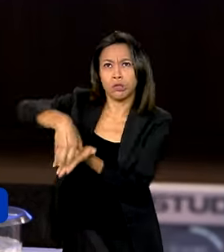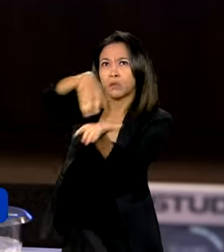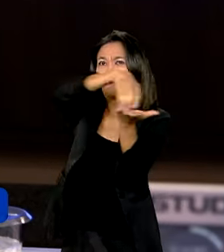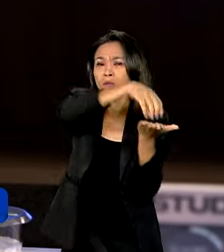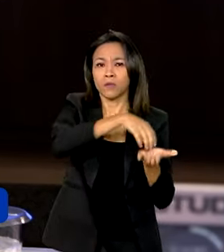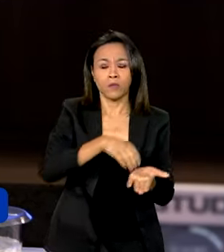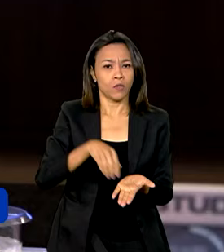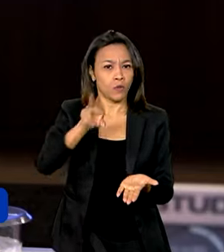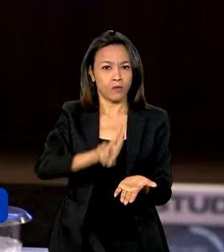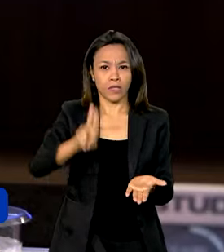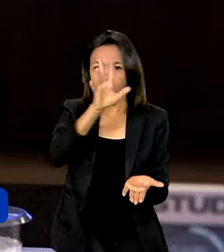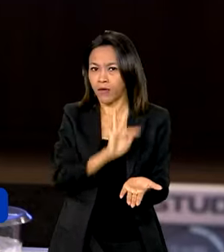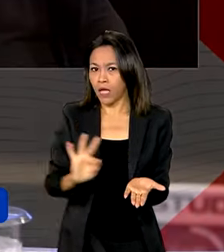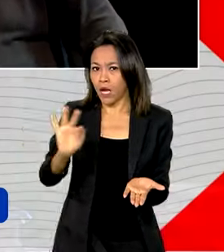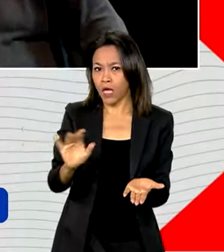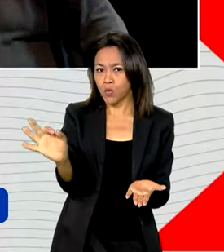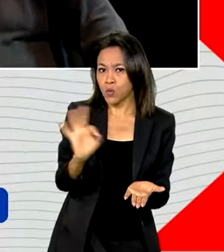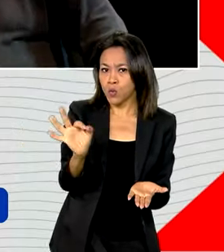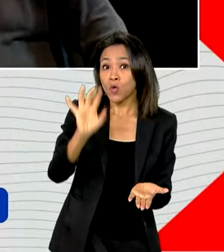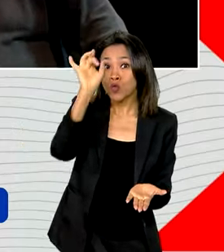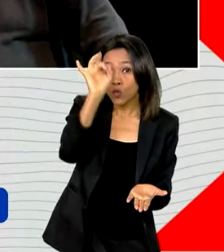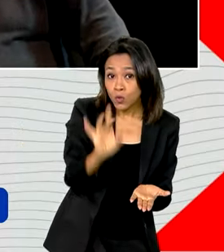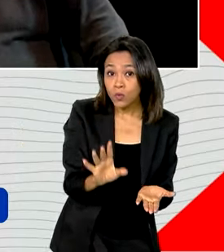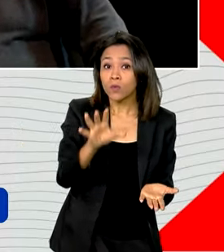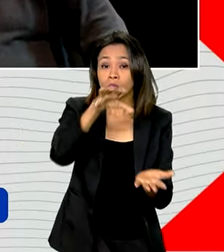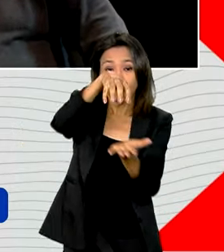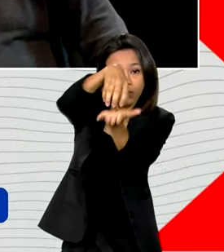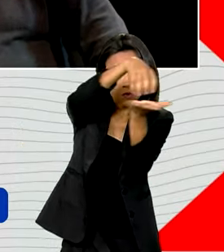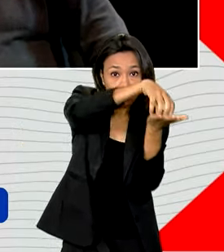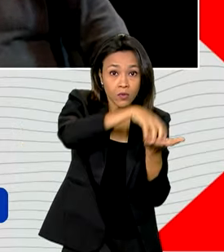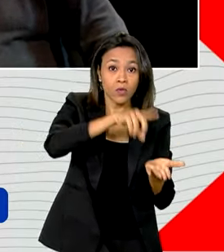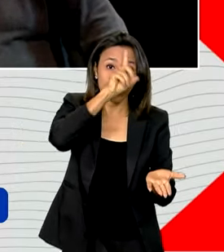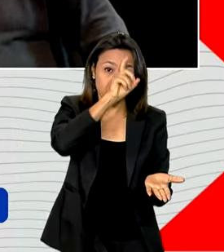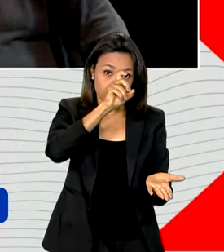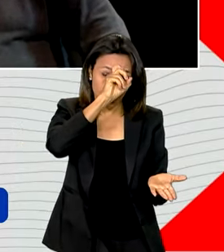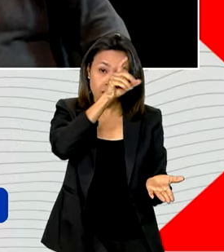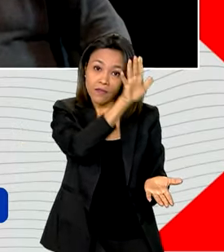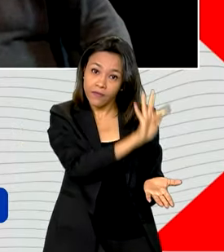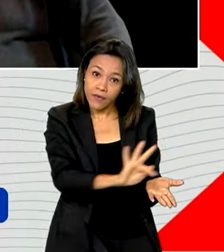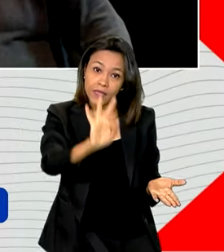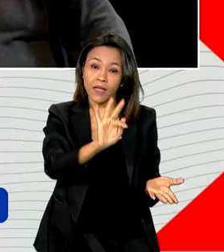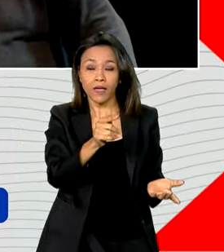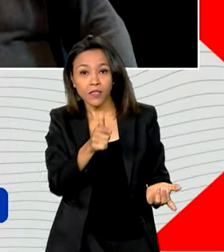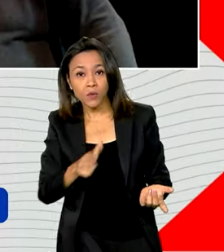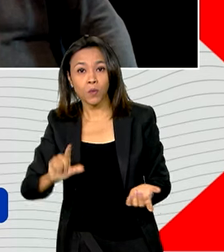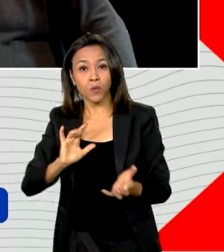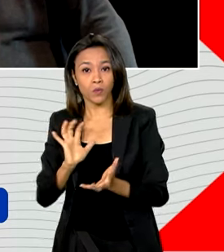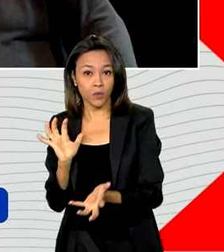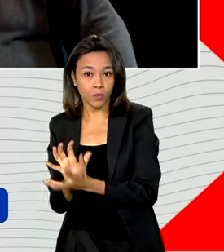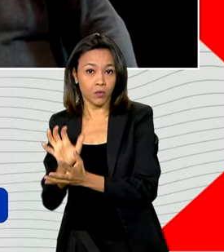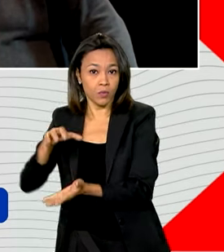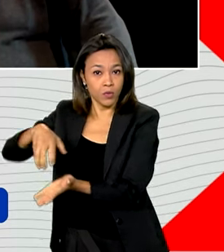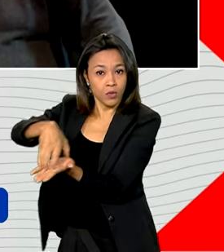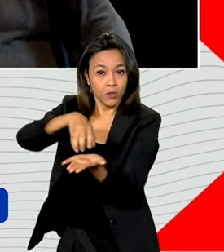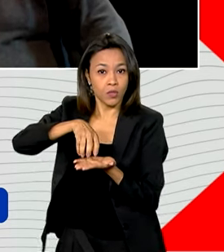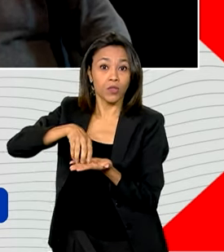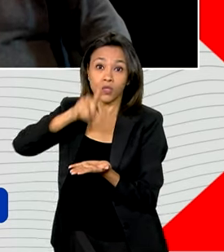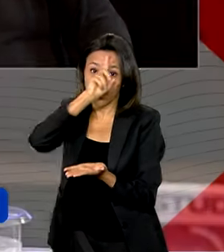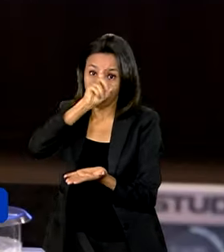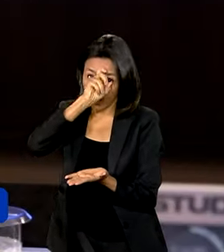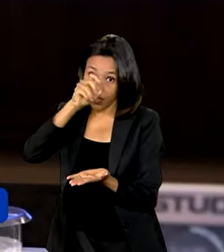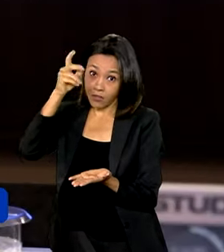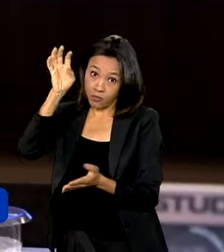hospitais universitários e o Grupo Hospitalar Conceição que teve um papel Fantástico agora no Rio Grande do Sul